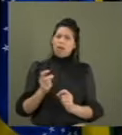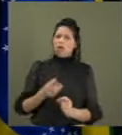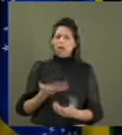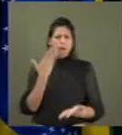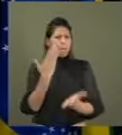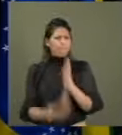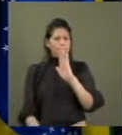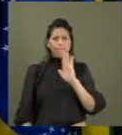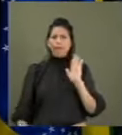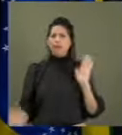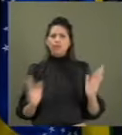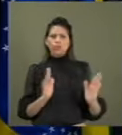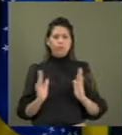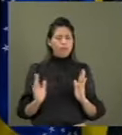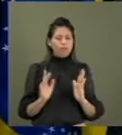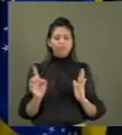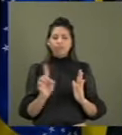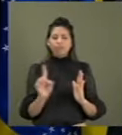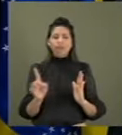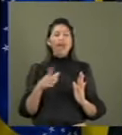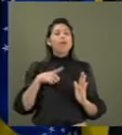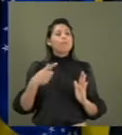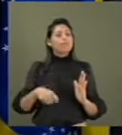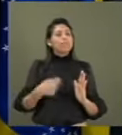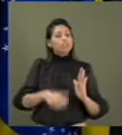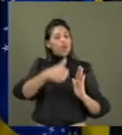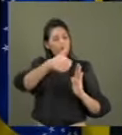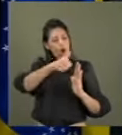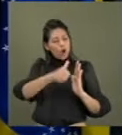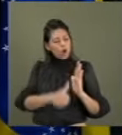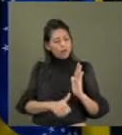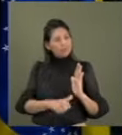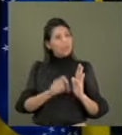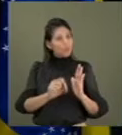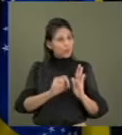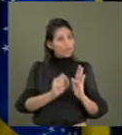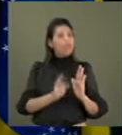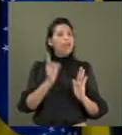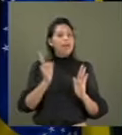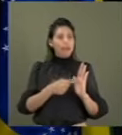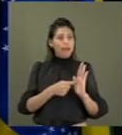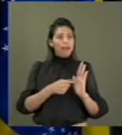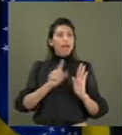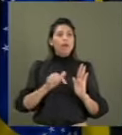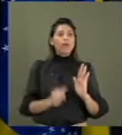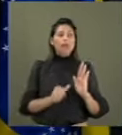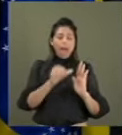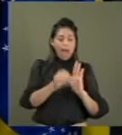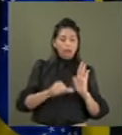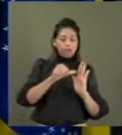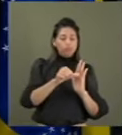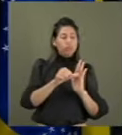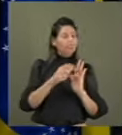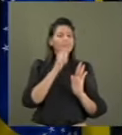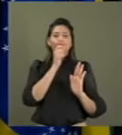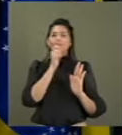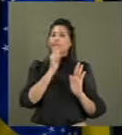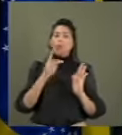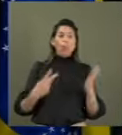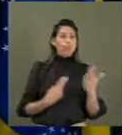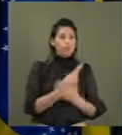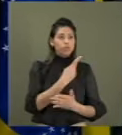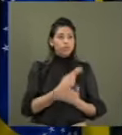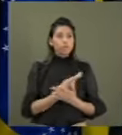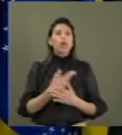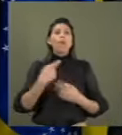sim precisa ser revisada e aprimorada. Essa atualização ainda não ocorreu e por isso que tivemos